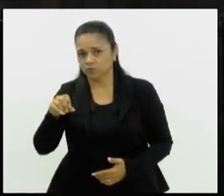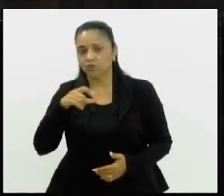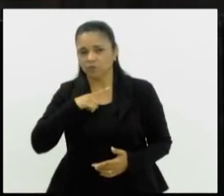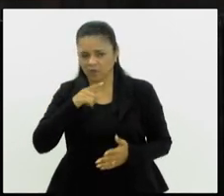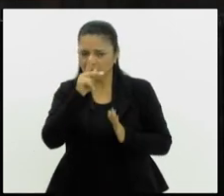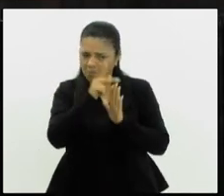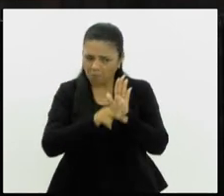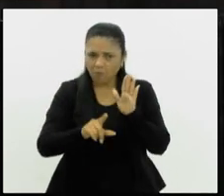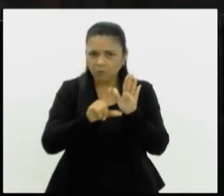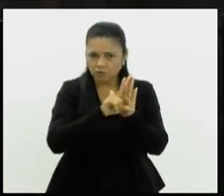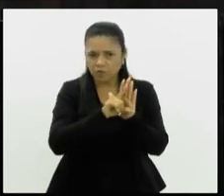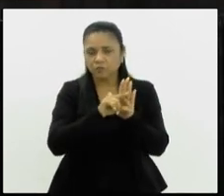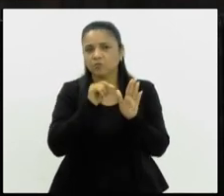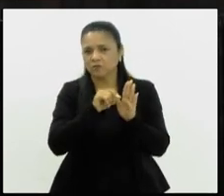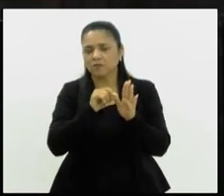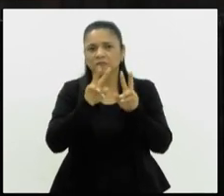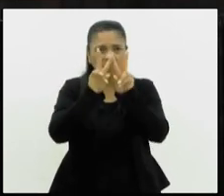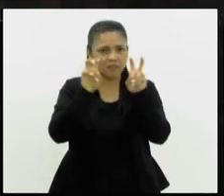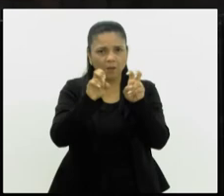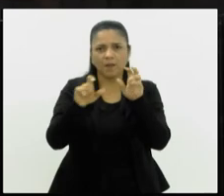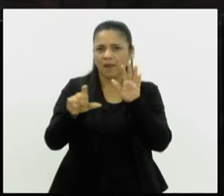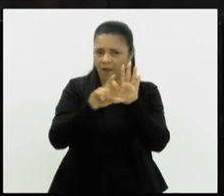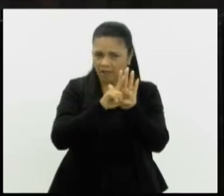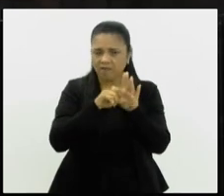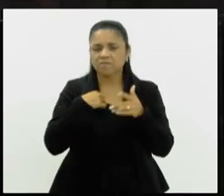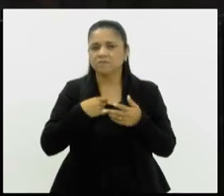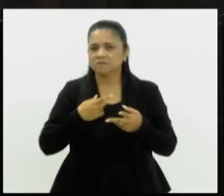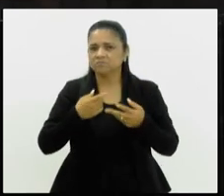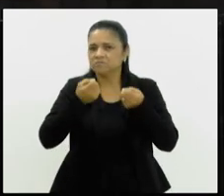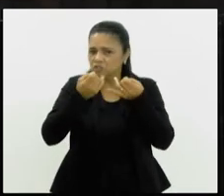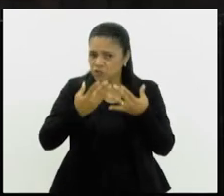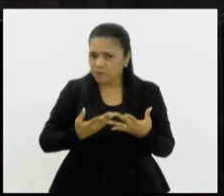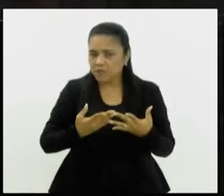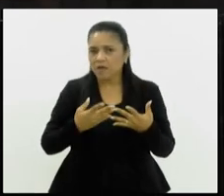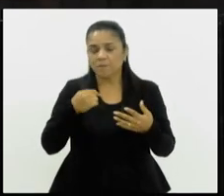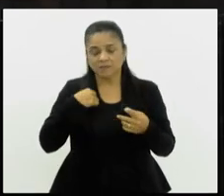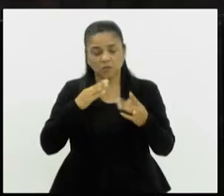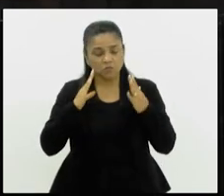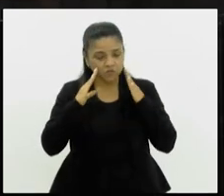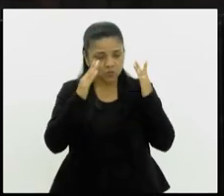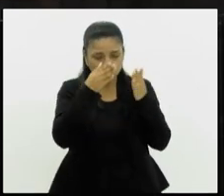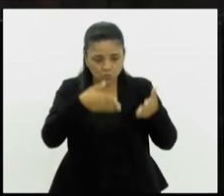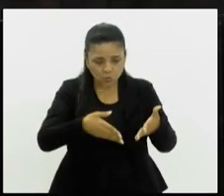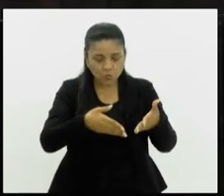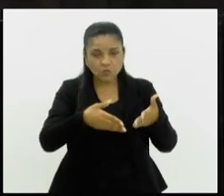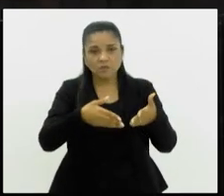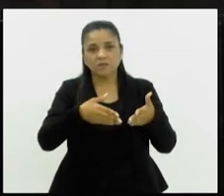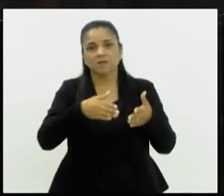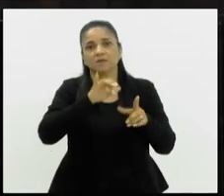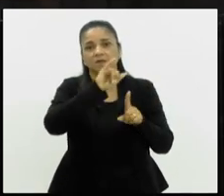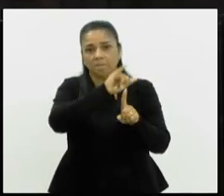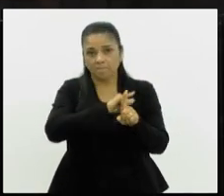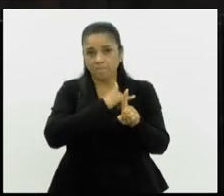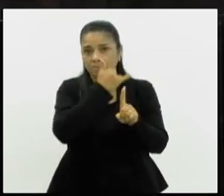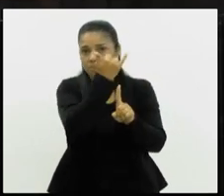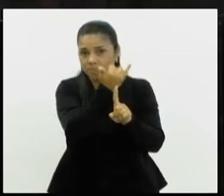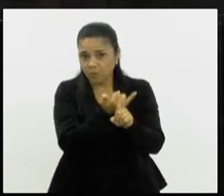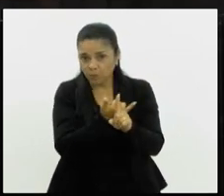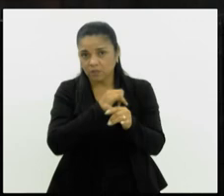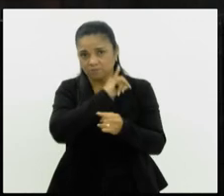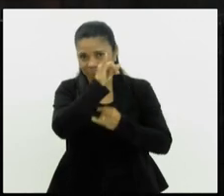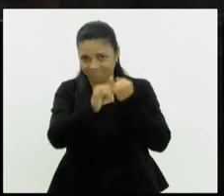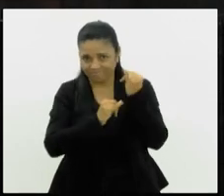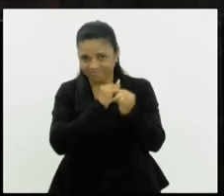lei e leis que falam sobre o tema, mas a gente tentou ser muito específico em relação ao cyberbullying para pessoas com deficiência, porque a Maju